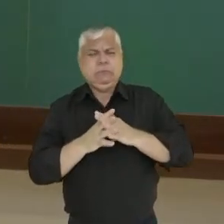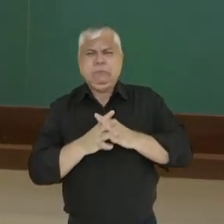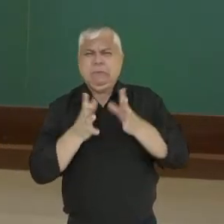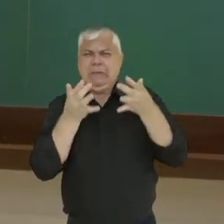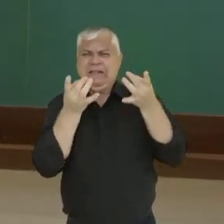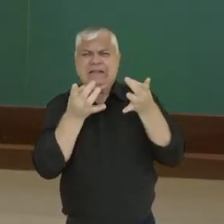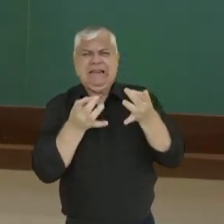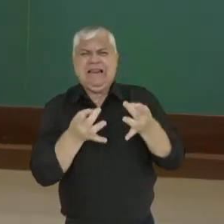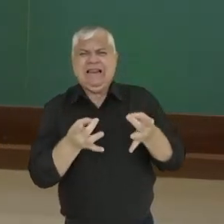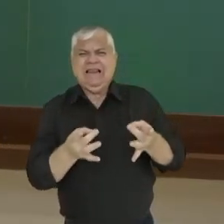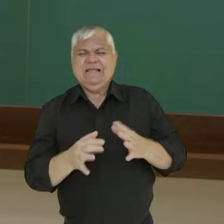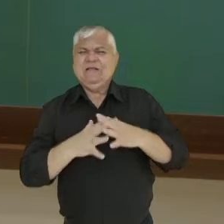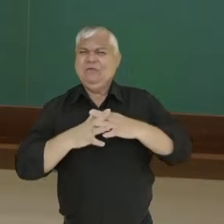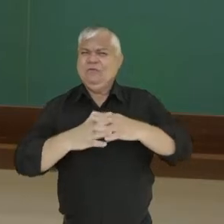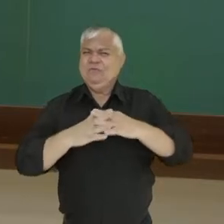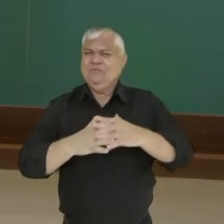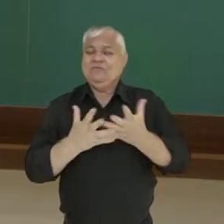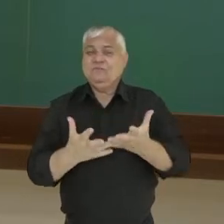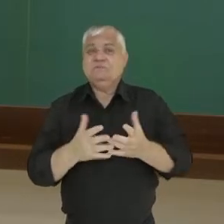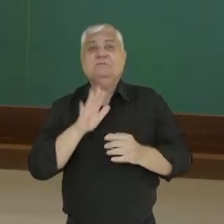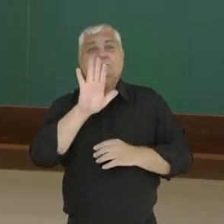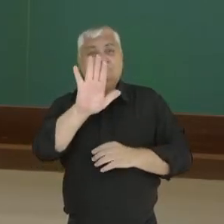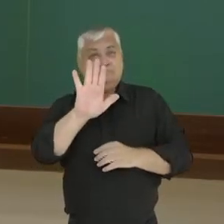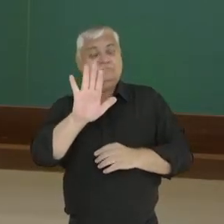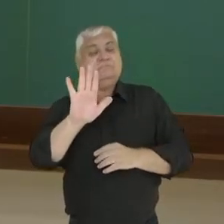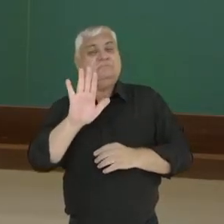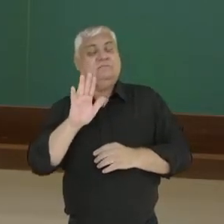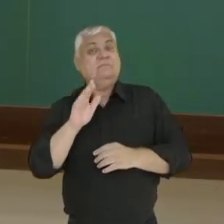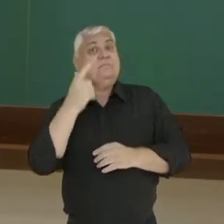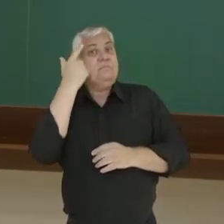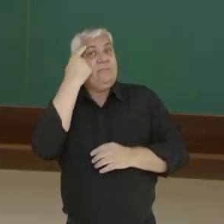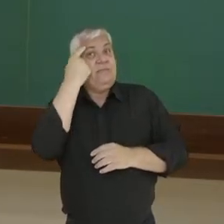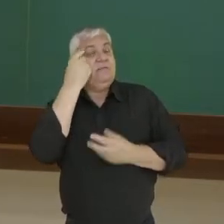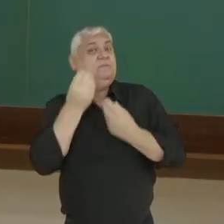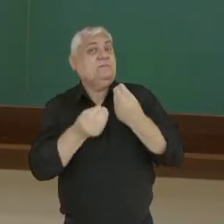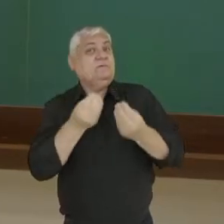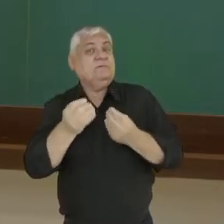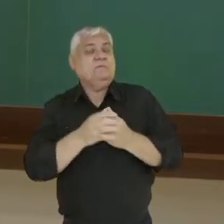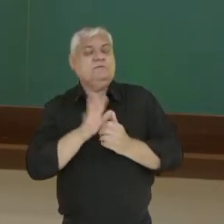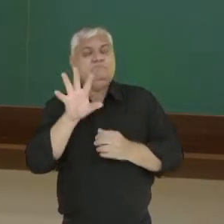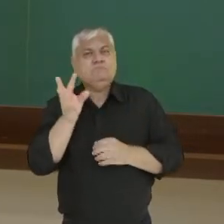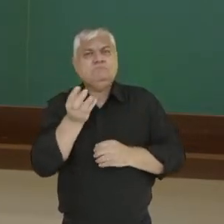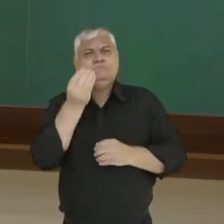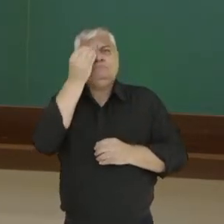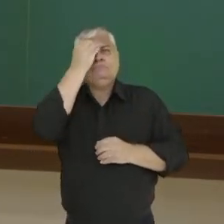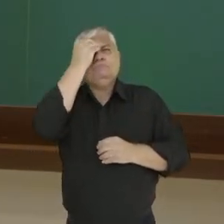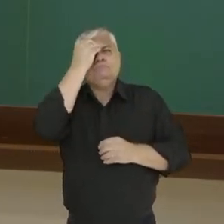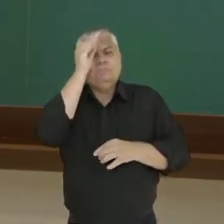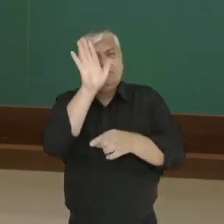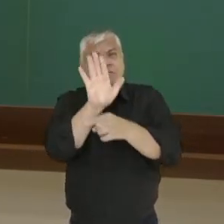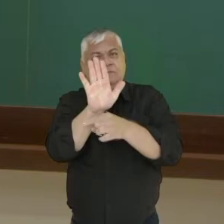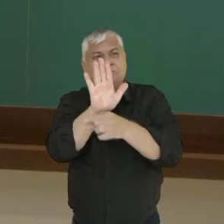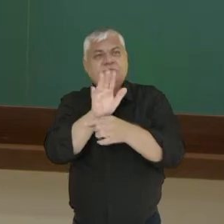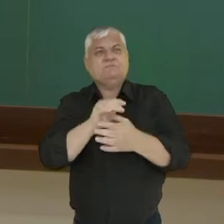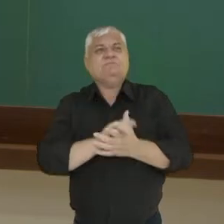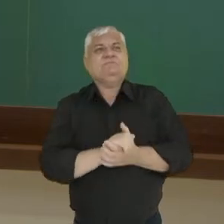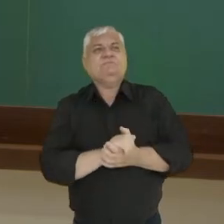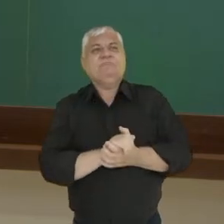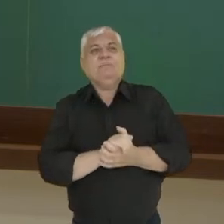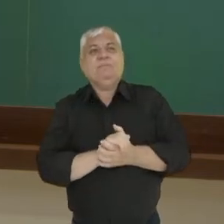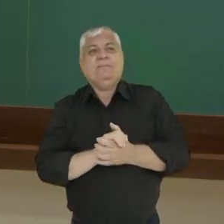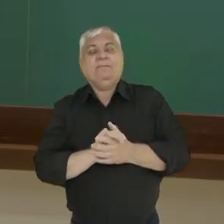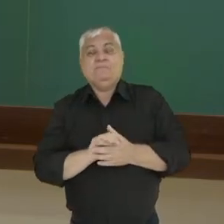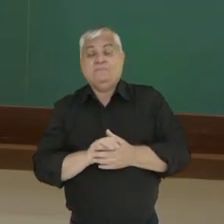aqui está demonstrando o porquê. Mas nós devemos pensar o seguinte, para memorizar e ajudar nos nossos cálculos.